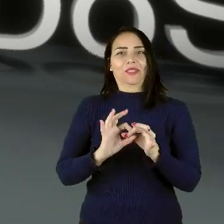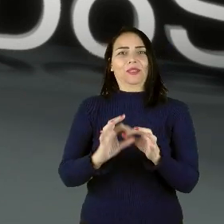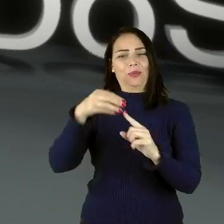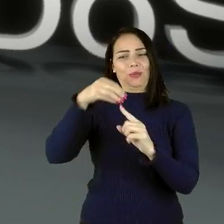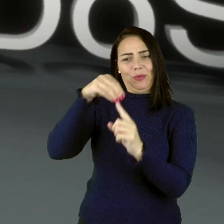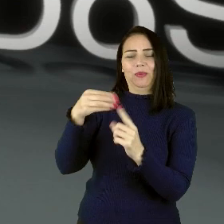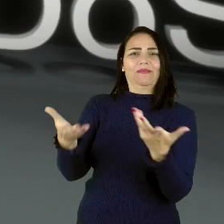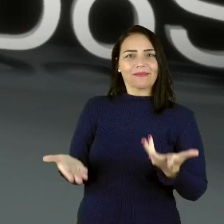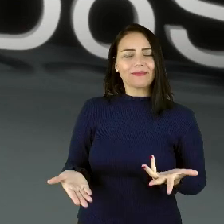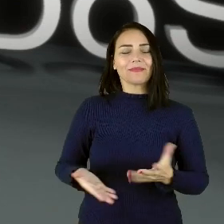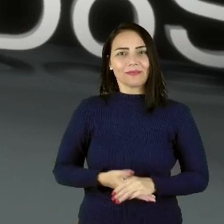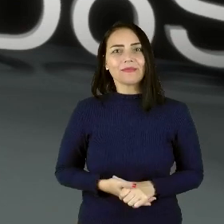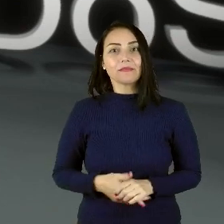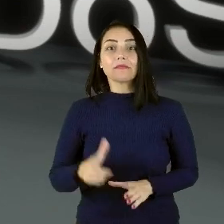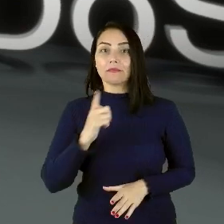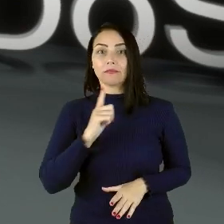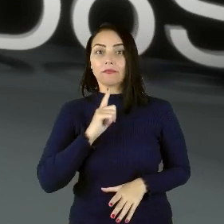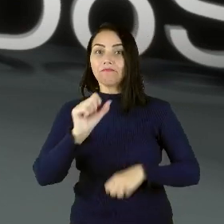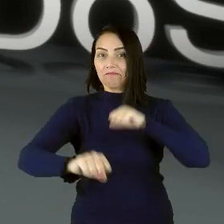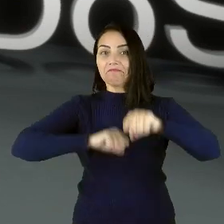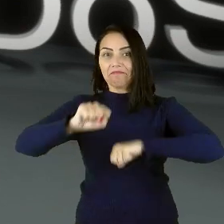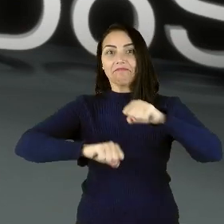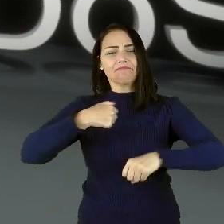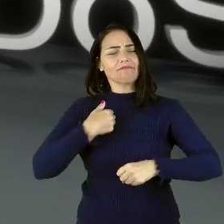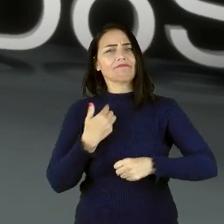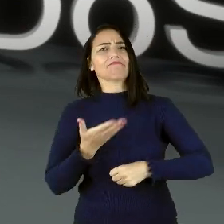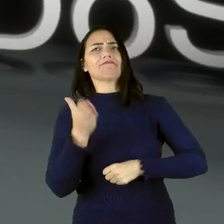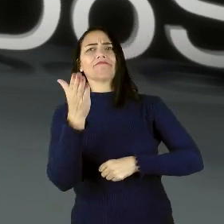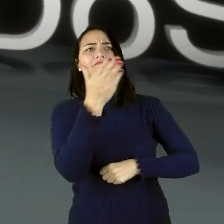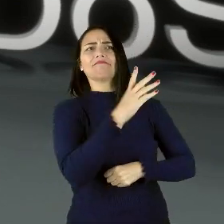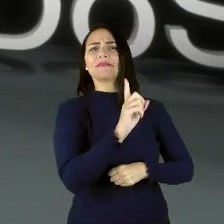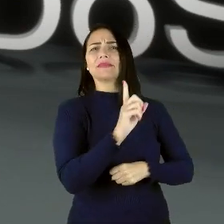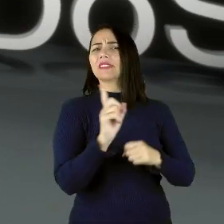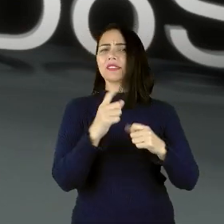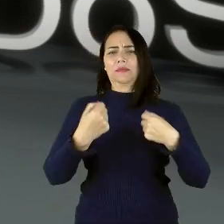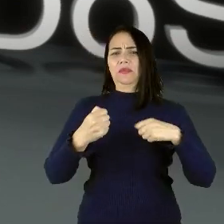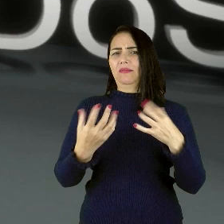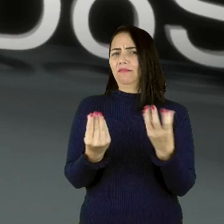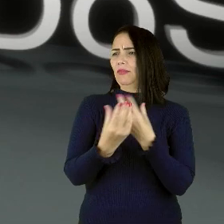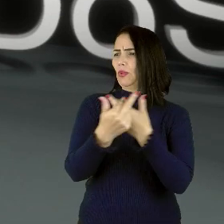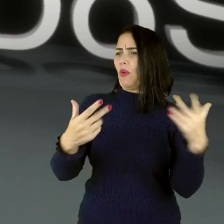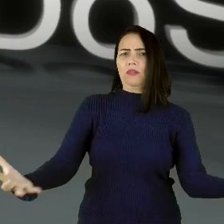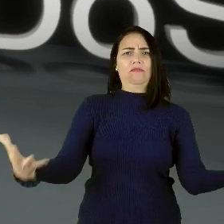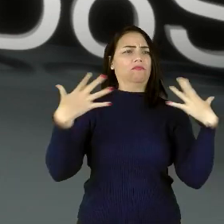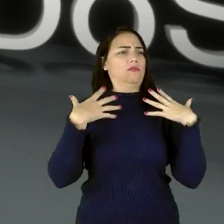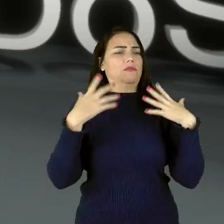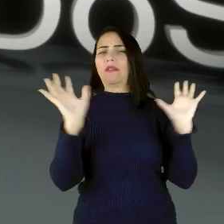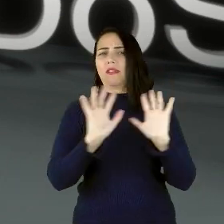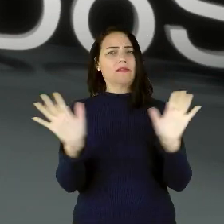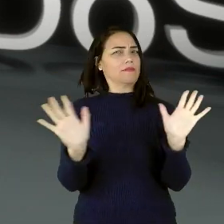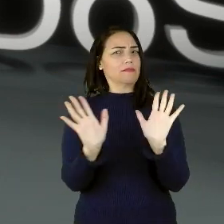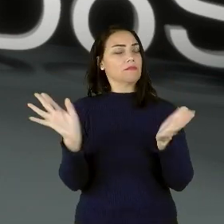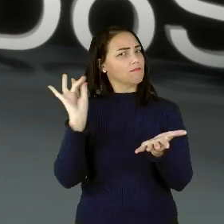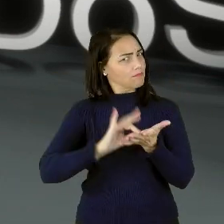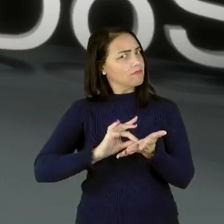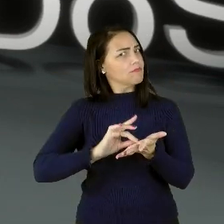única. De bicicleta, descobri que a gente não precisa de muitas coisas ao nosso redor, que o essencial